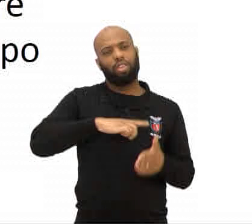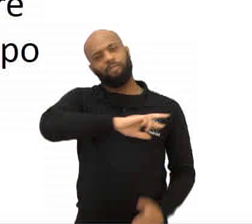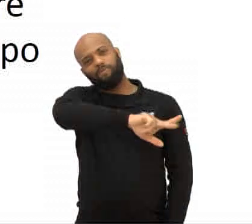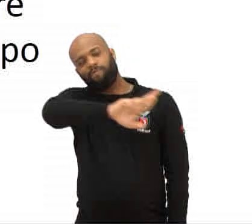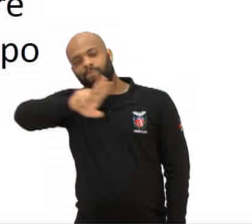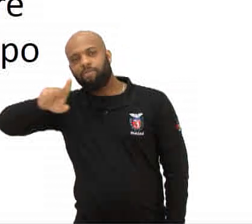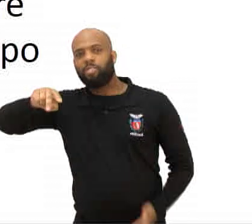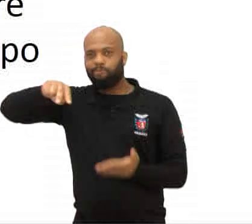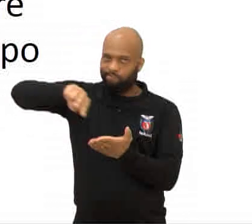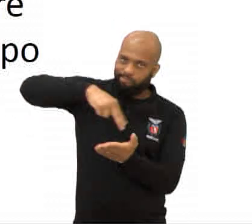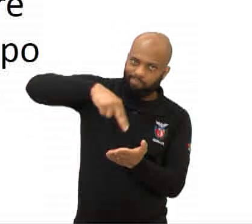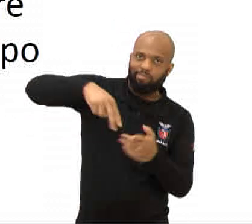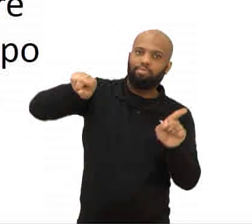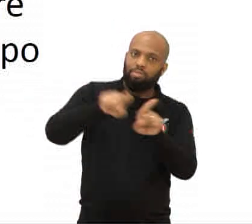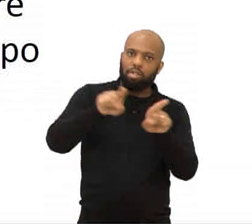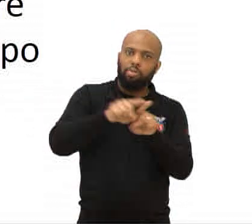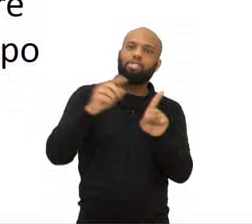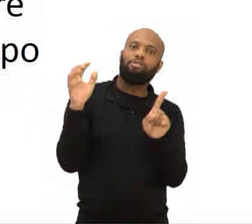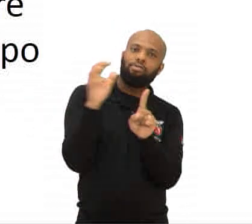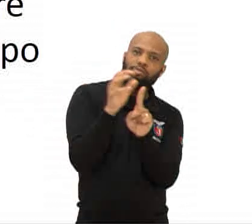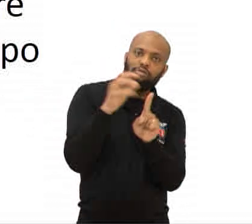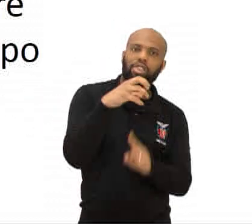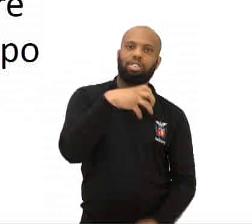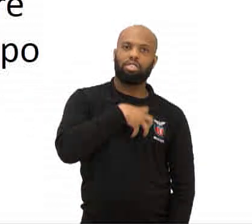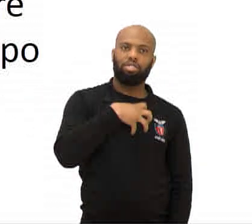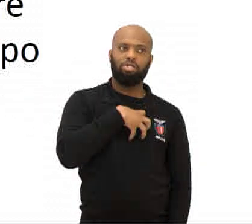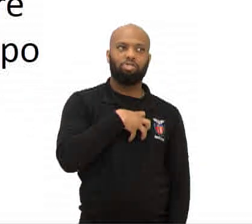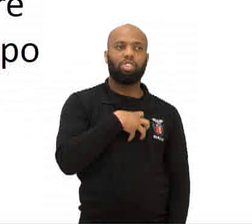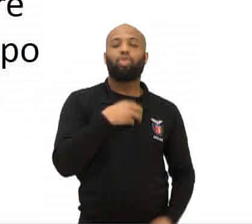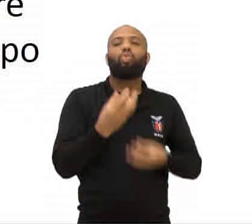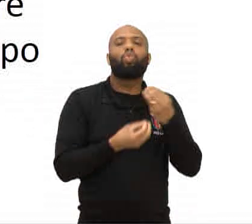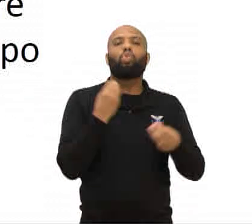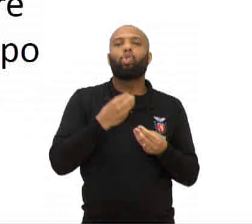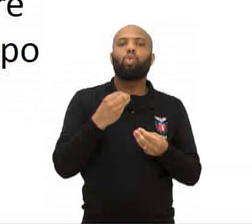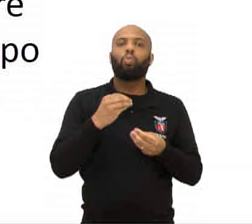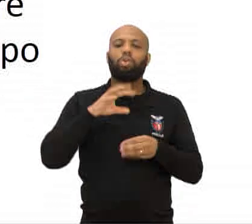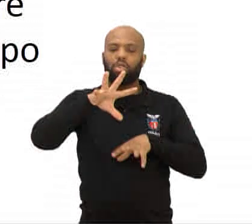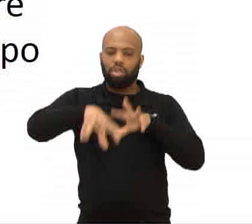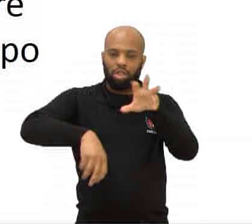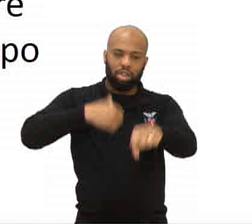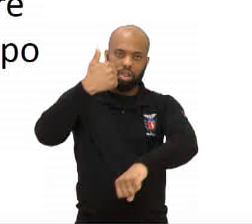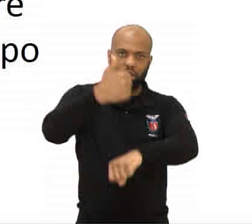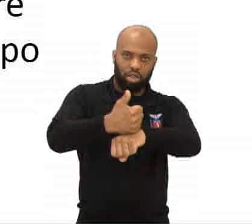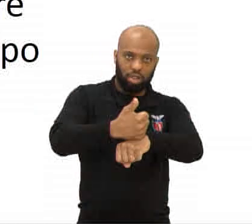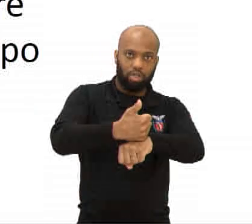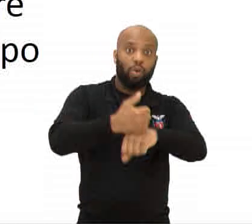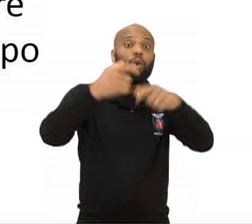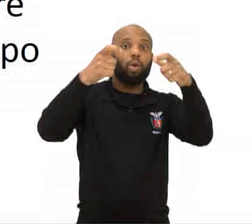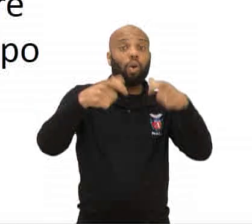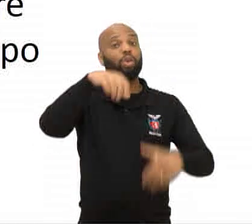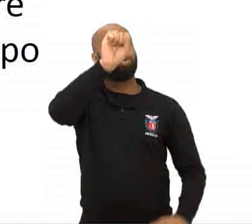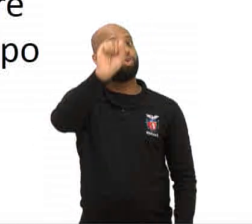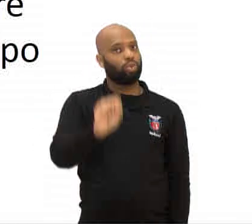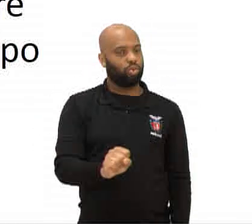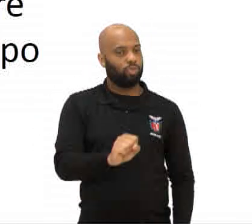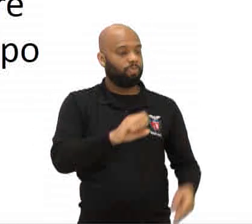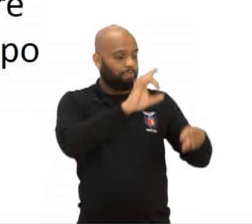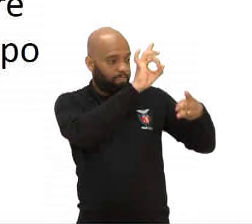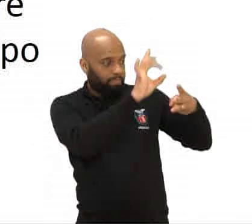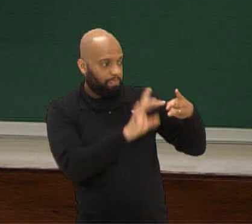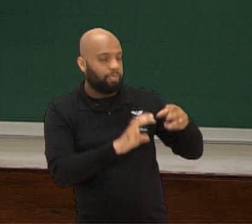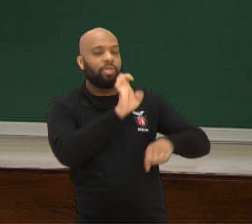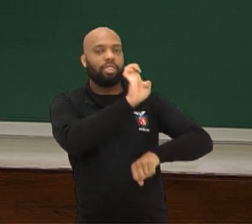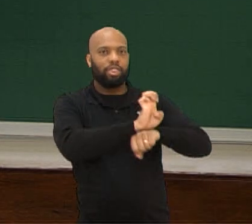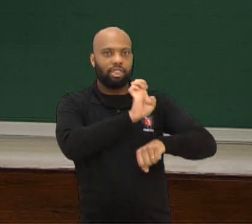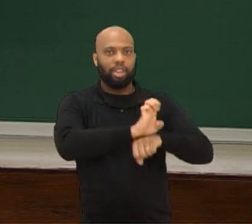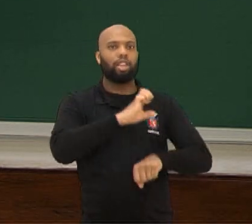que são influência do processo de colonização na região sul. Em cada um dos estados a gente vai ter refletido